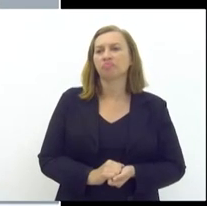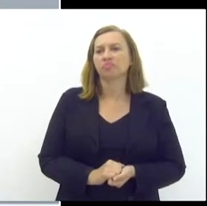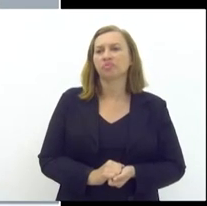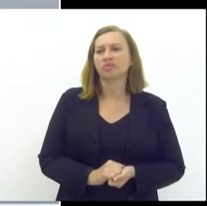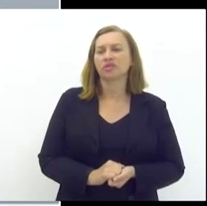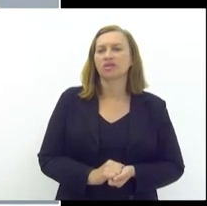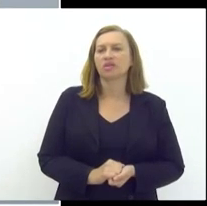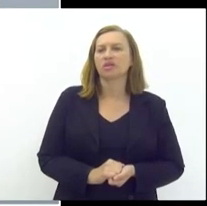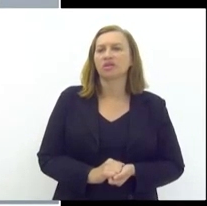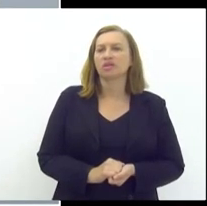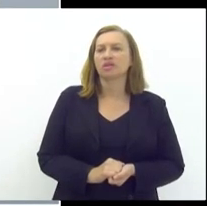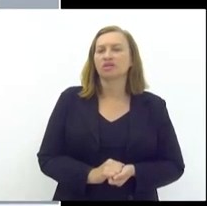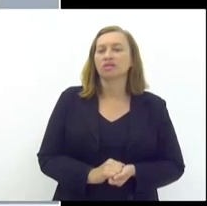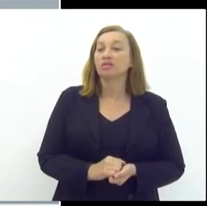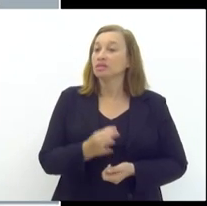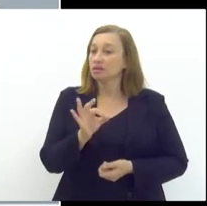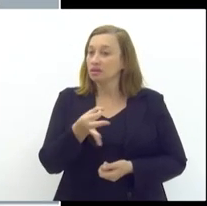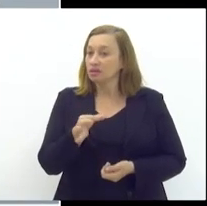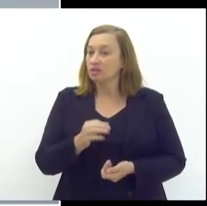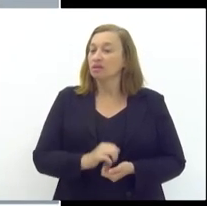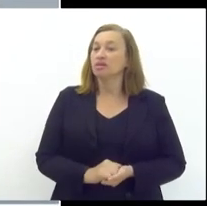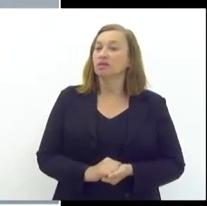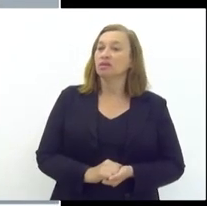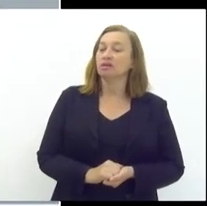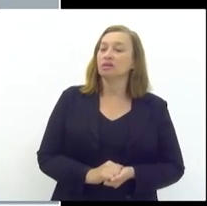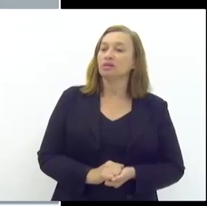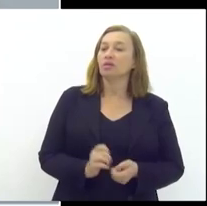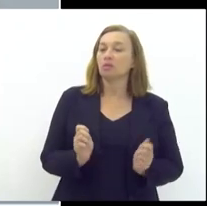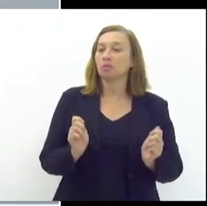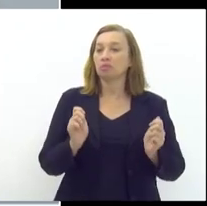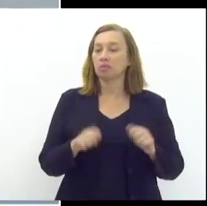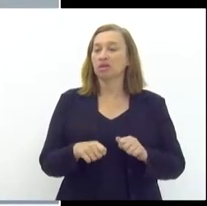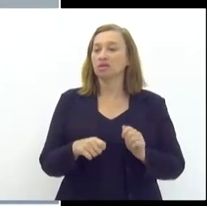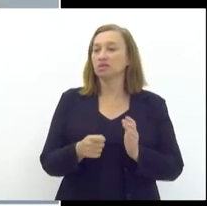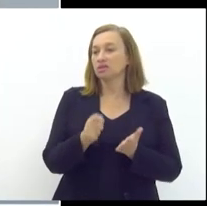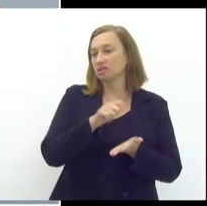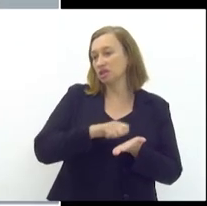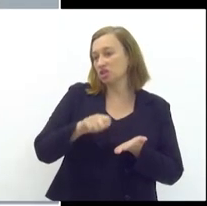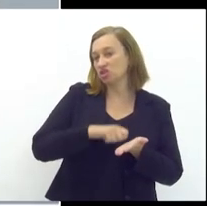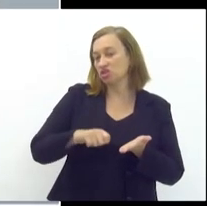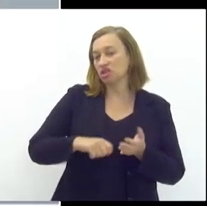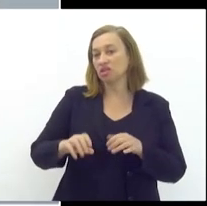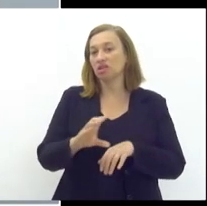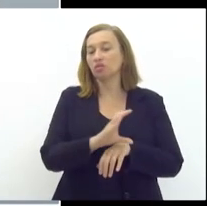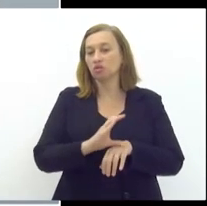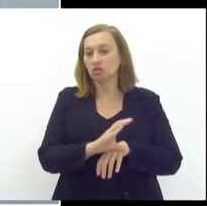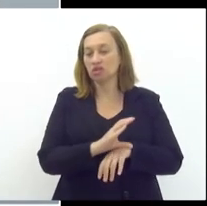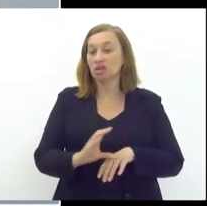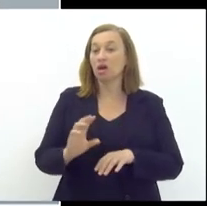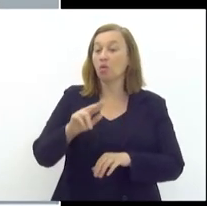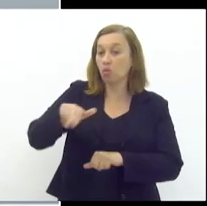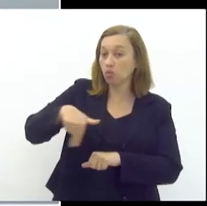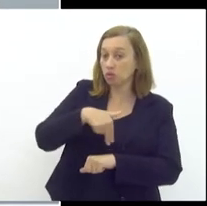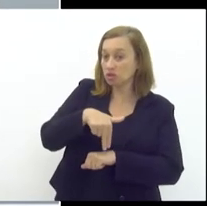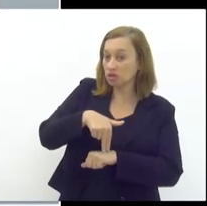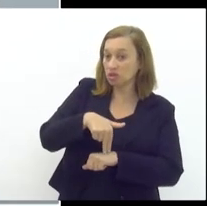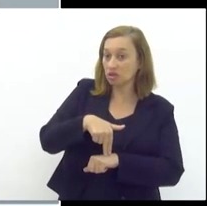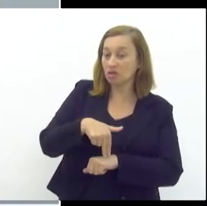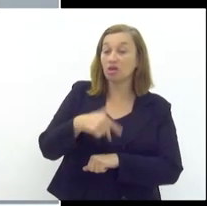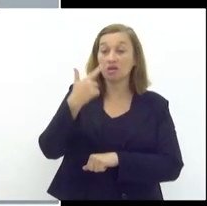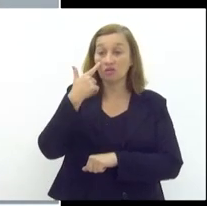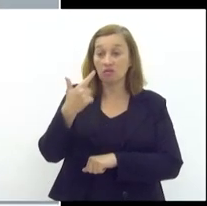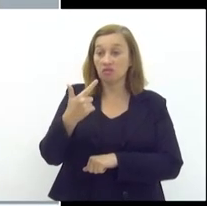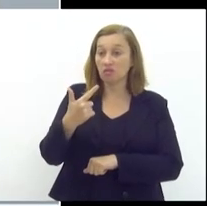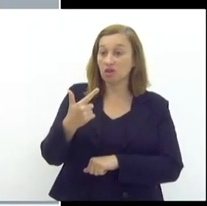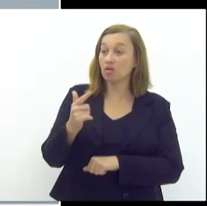e claramente claro que compete está escrito na Constituição estipular imposto sobre